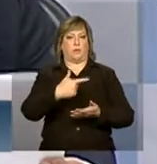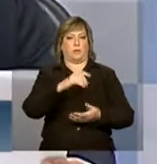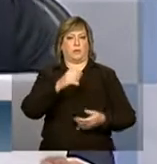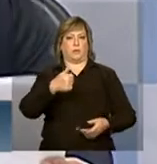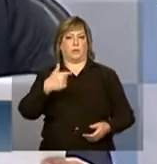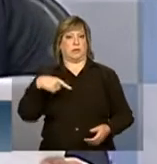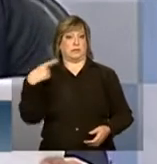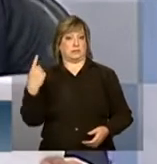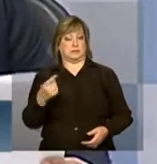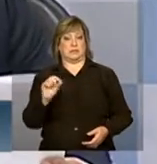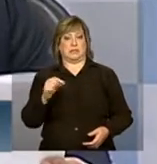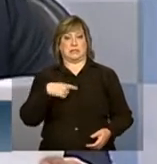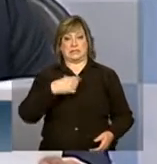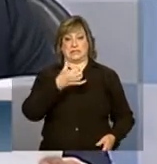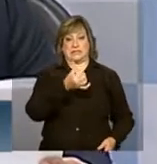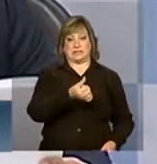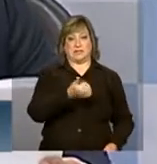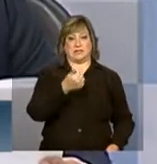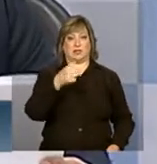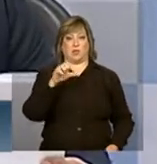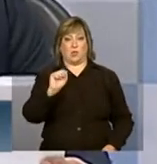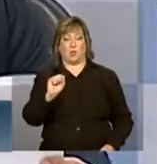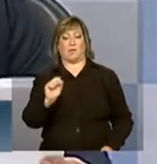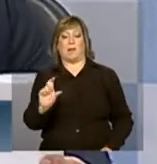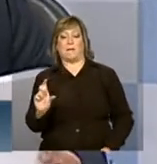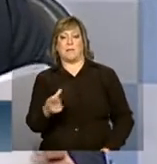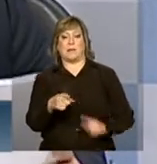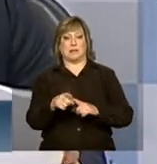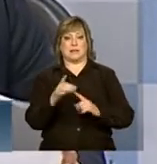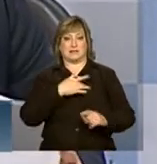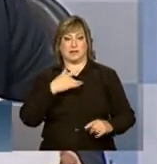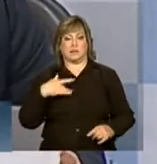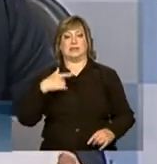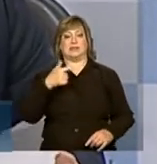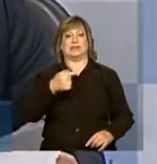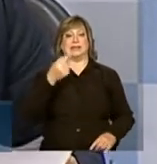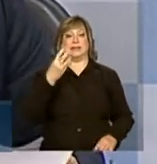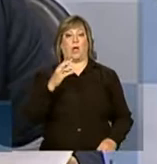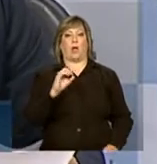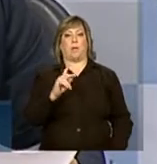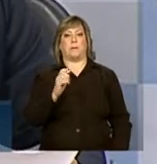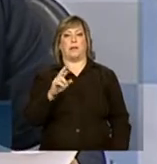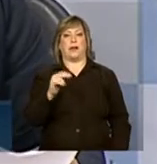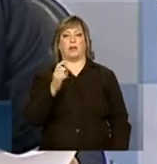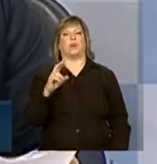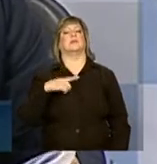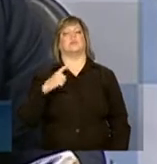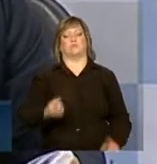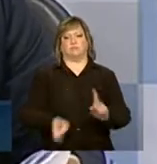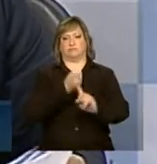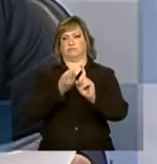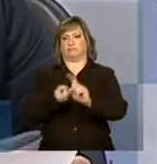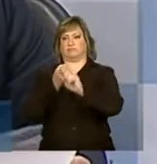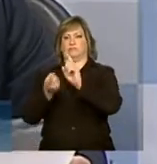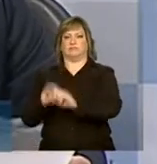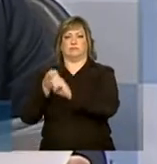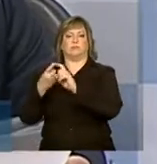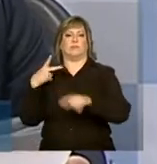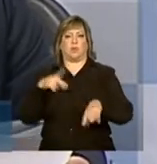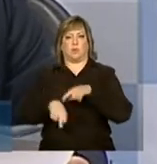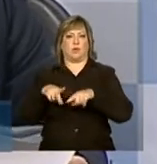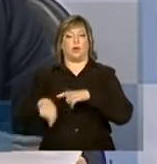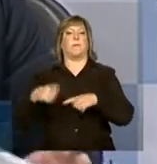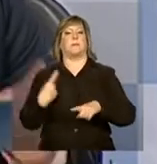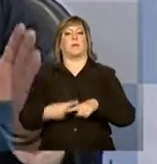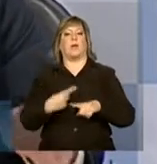já de 618 planos de saúde de 73 operadoras, desde